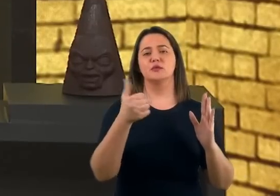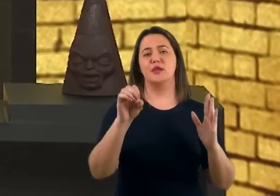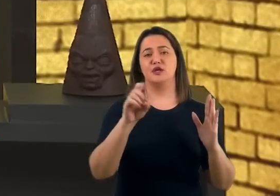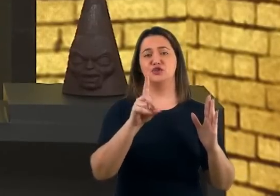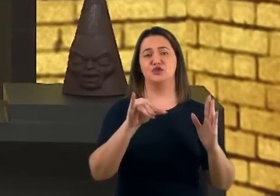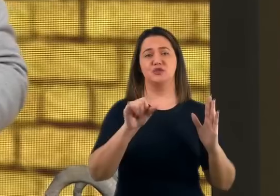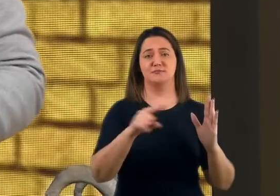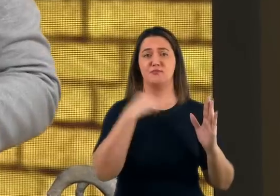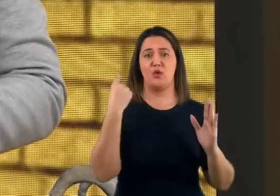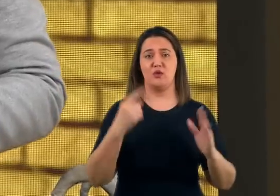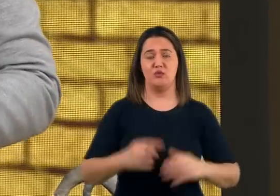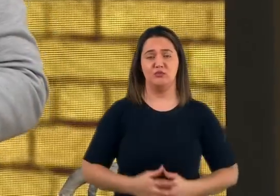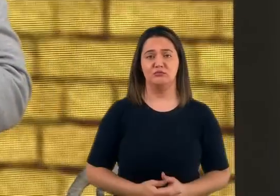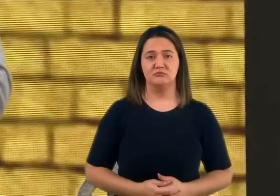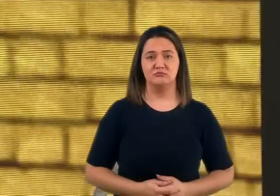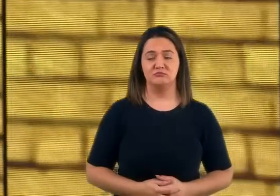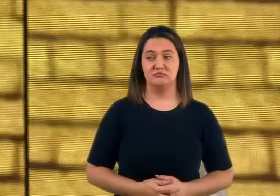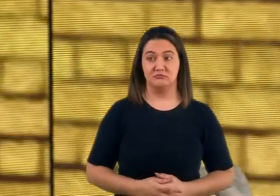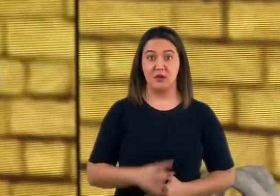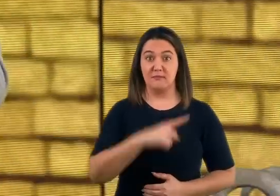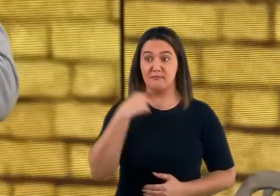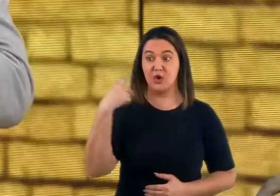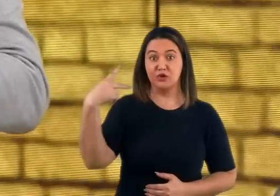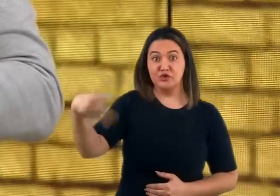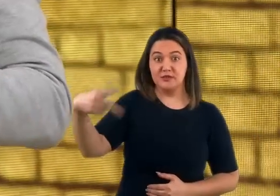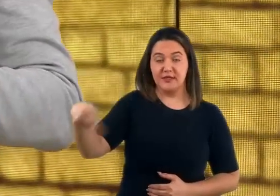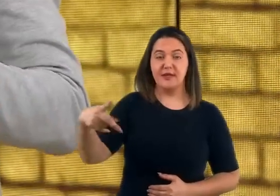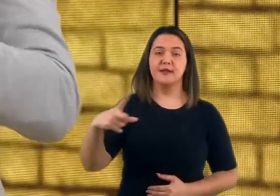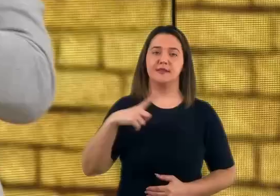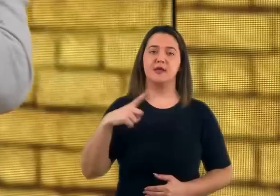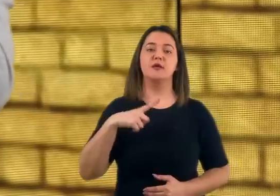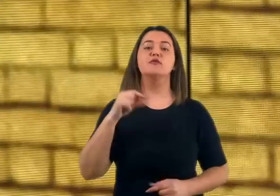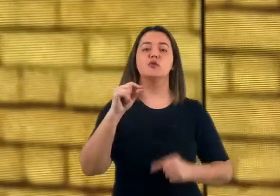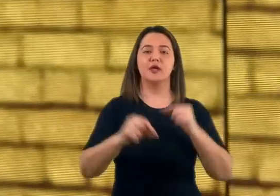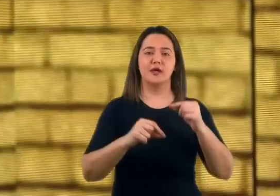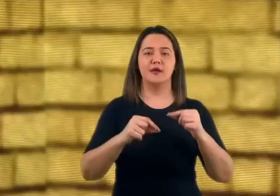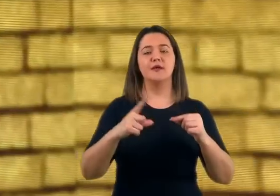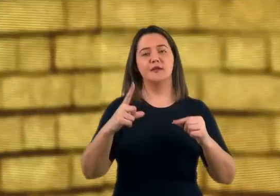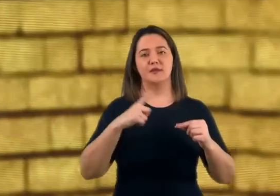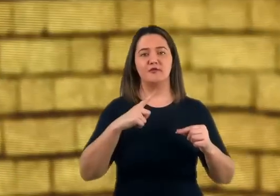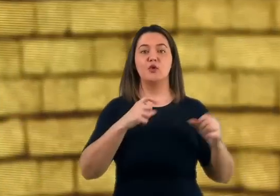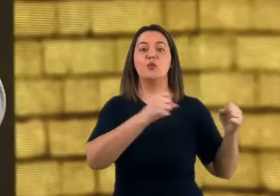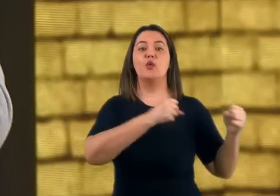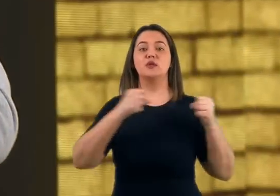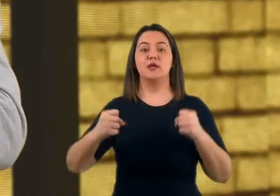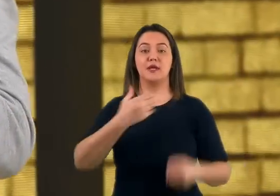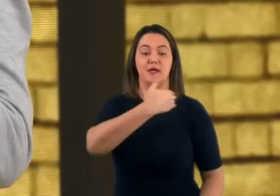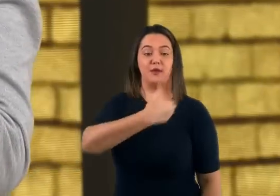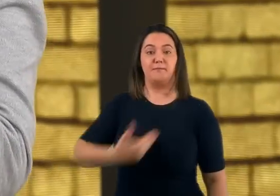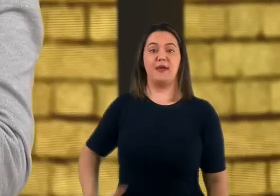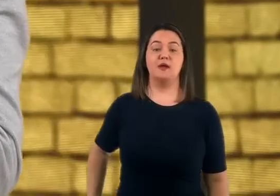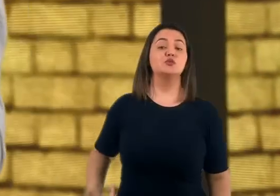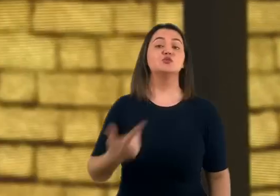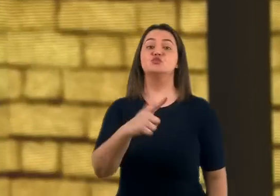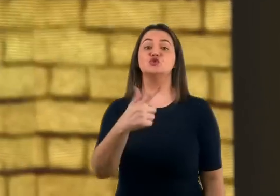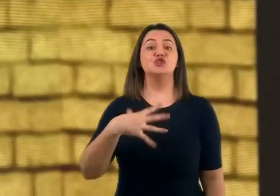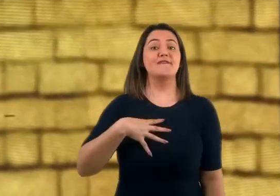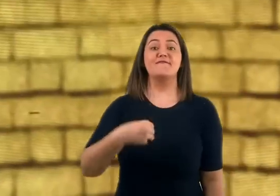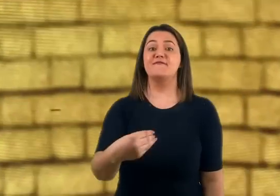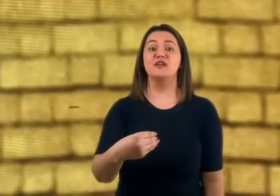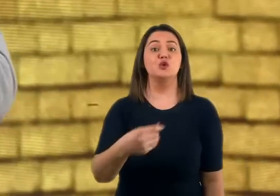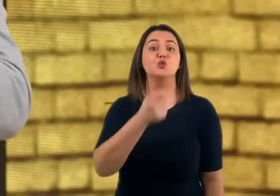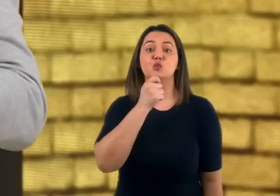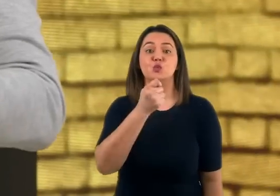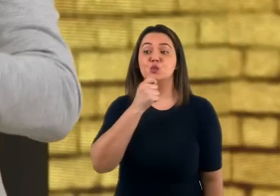dias. A morte de Alexandre levou então a uma crise sucessória pelo poder, uma vez que não havia um